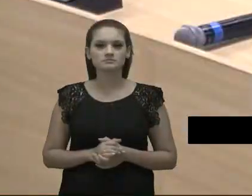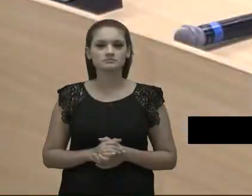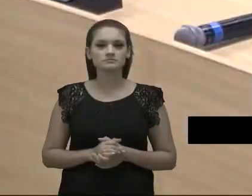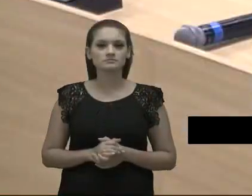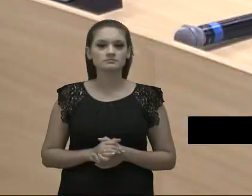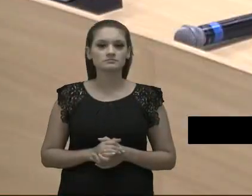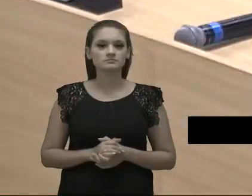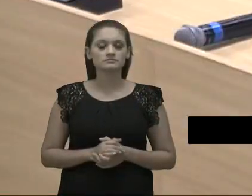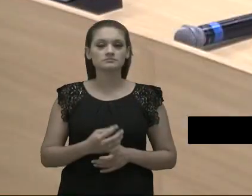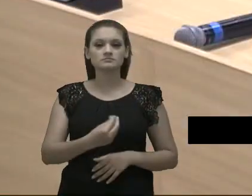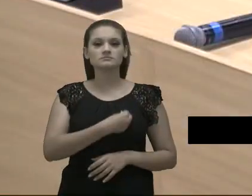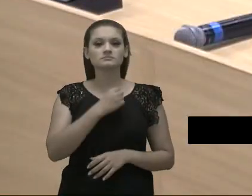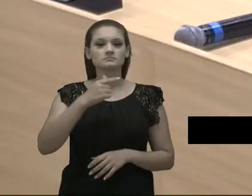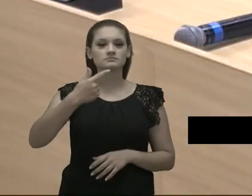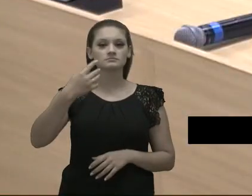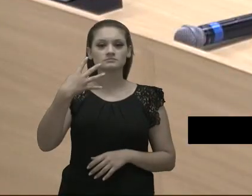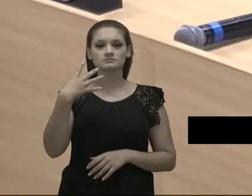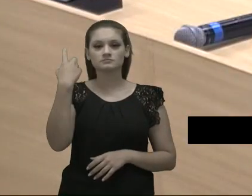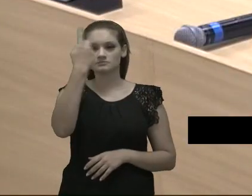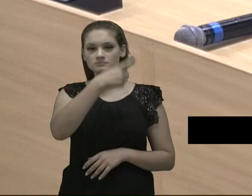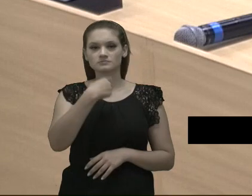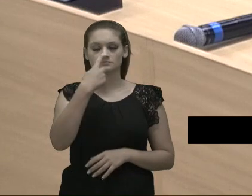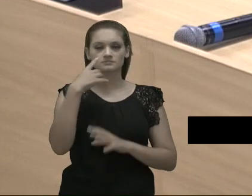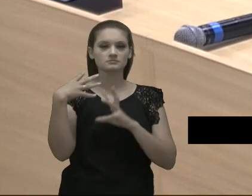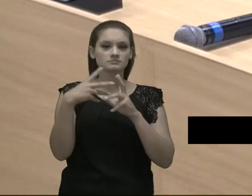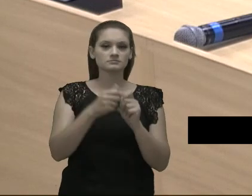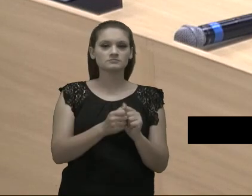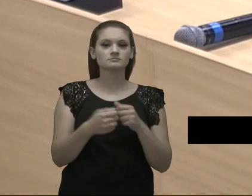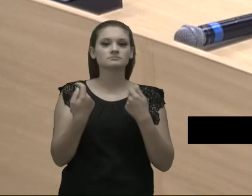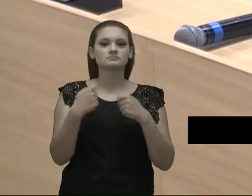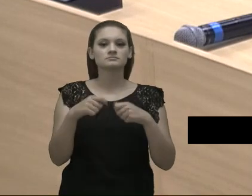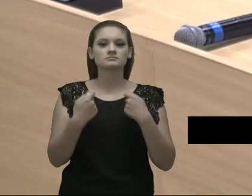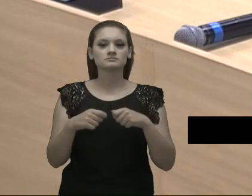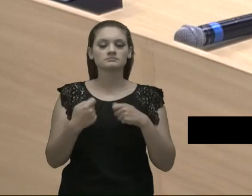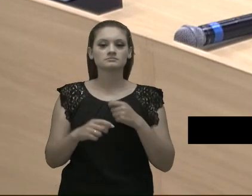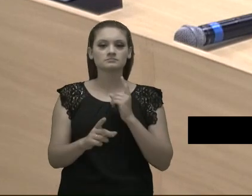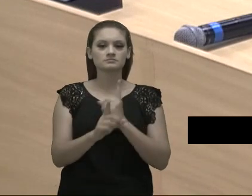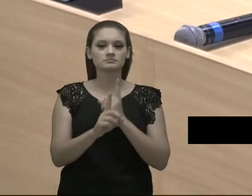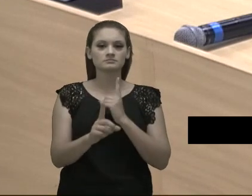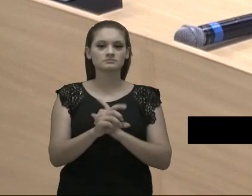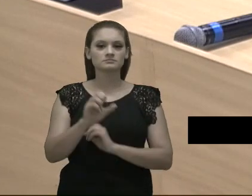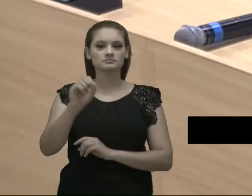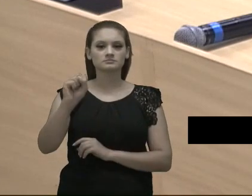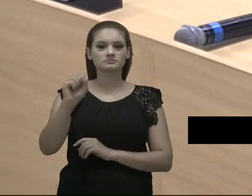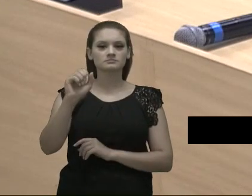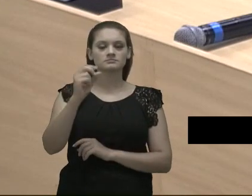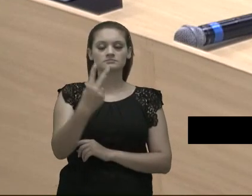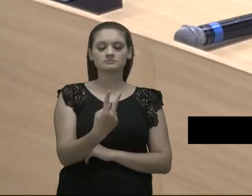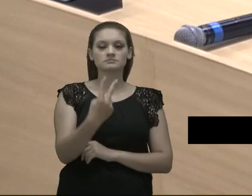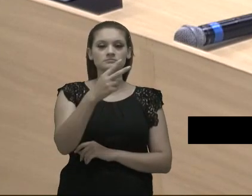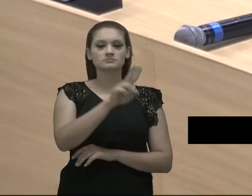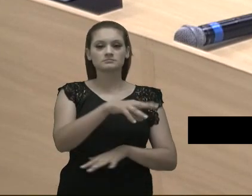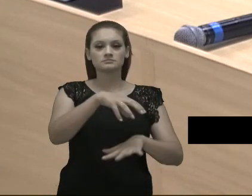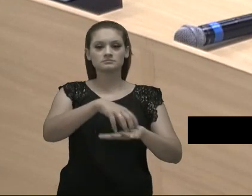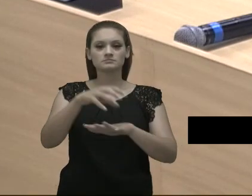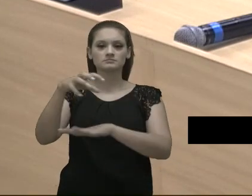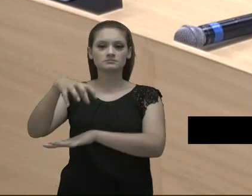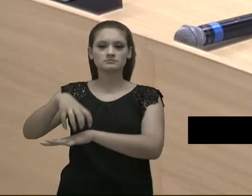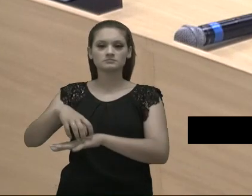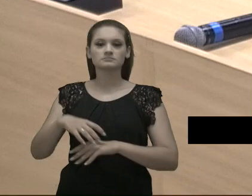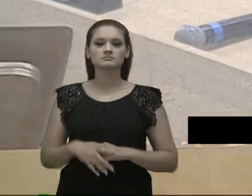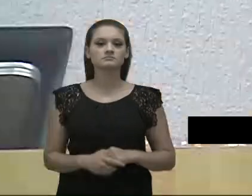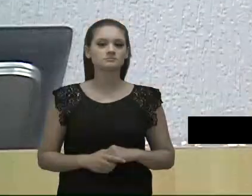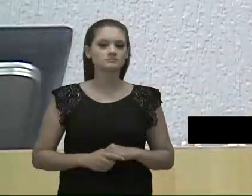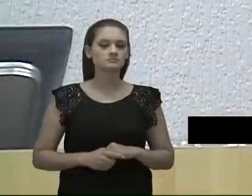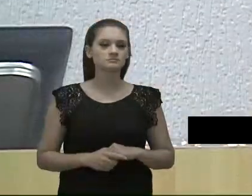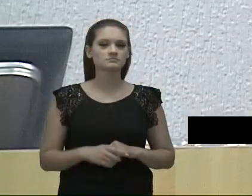Estou presente 24 horas para todo mundo que precisa de mim. Tá, na São Marino. E nas duas unidades. Tá. Também